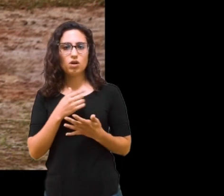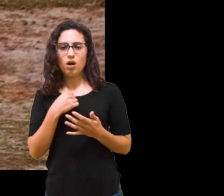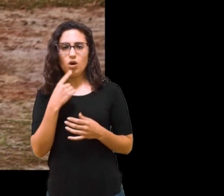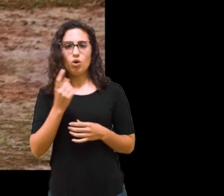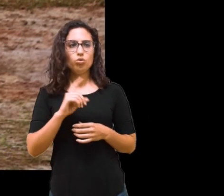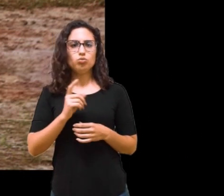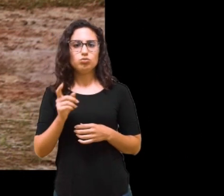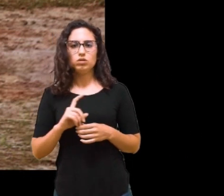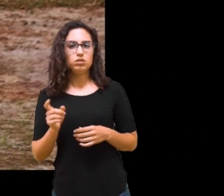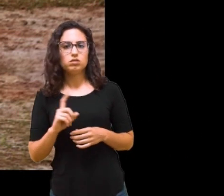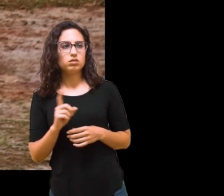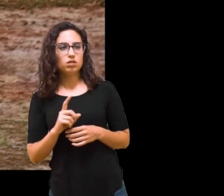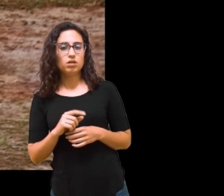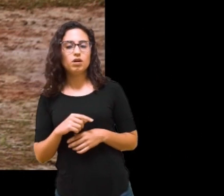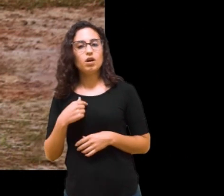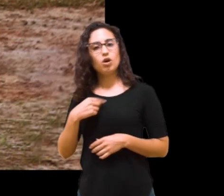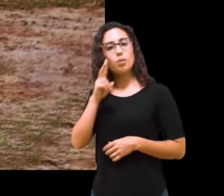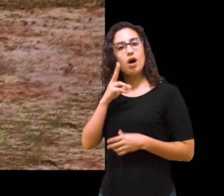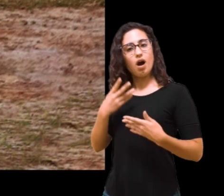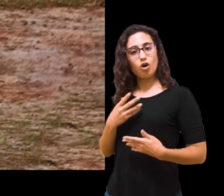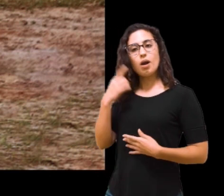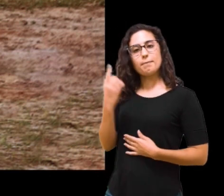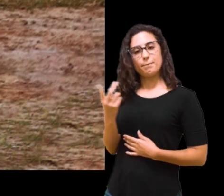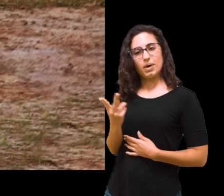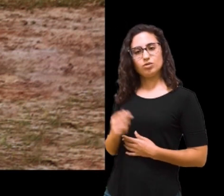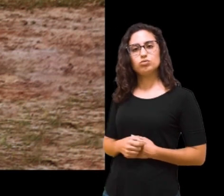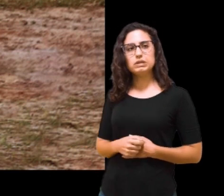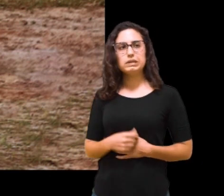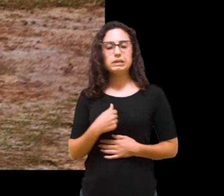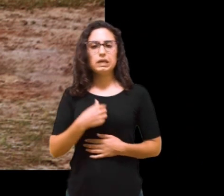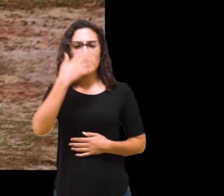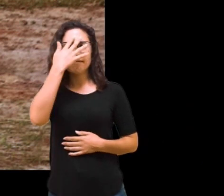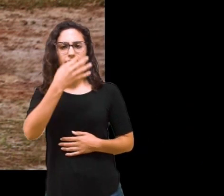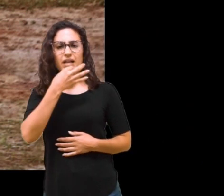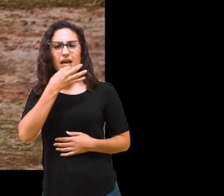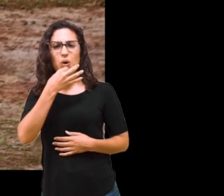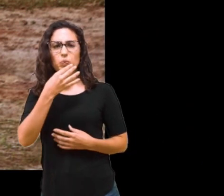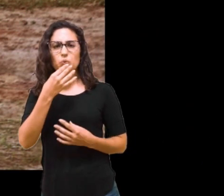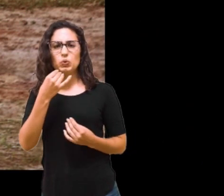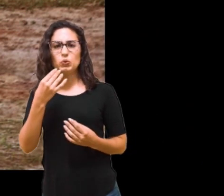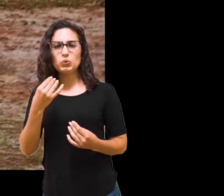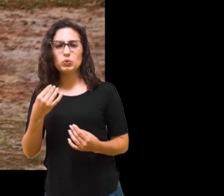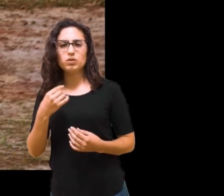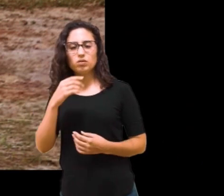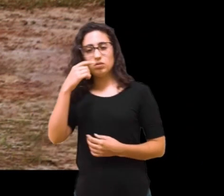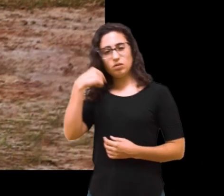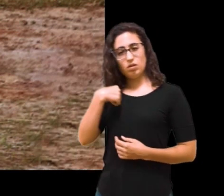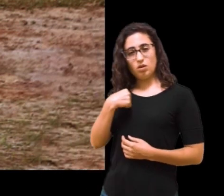não dissemos. O vosso patrão a partir de agora sou eu. Parece que falámos demais. Sabem quem eu sou?